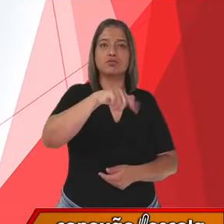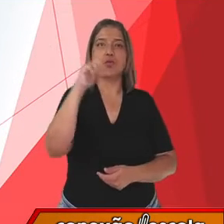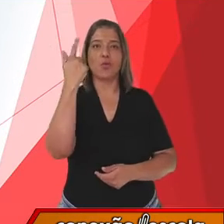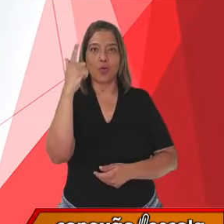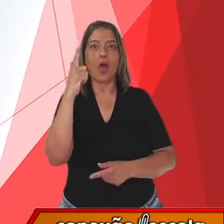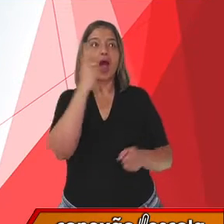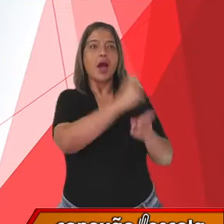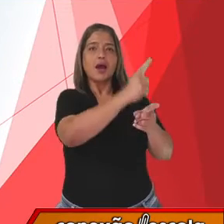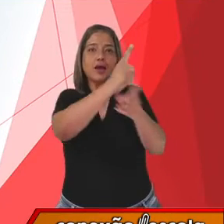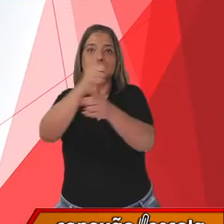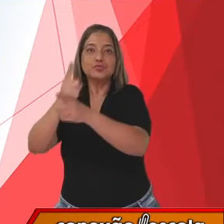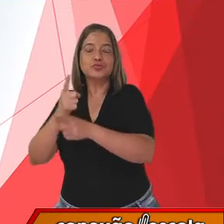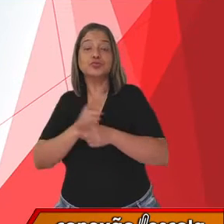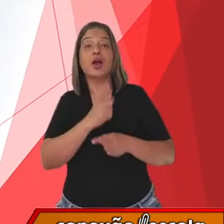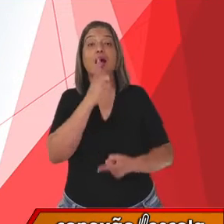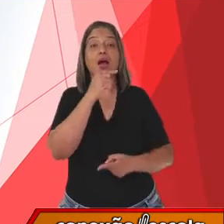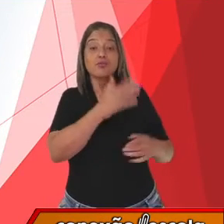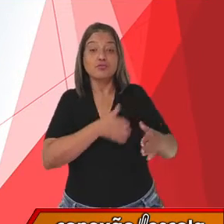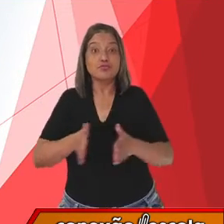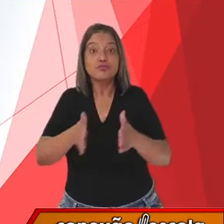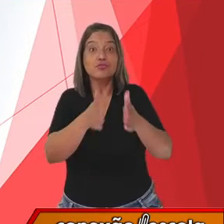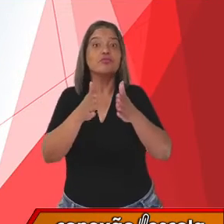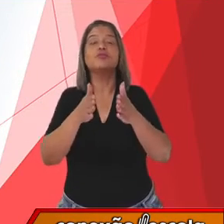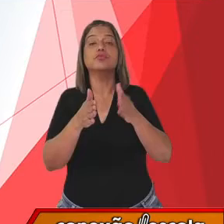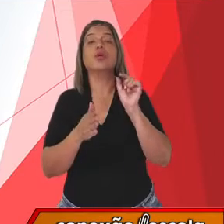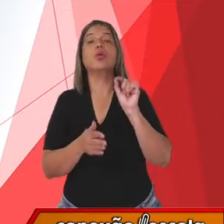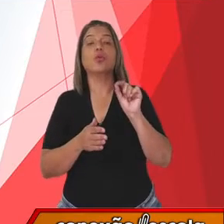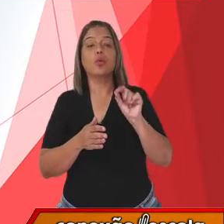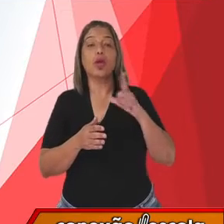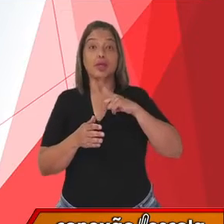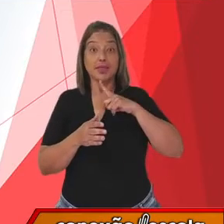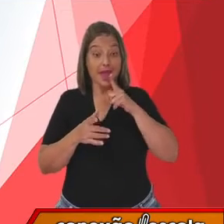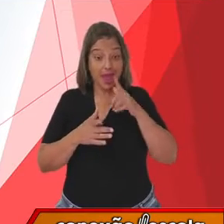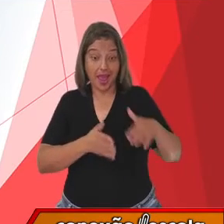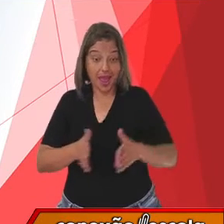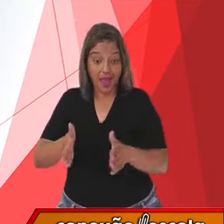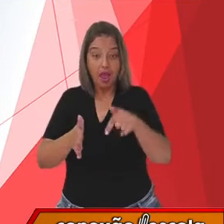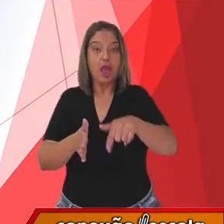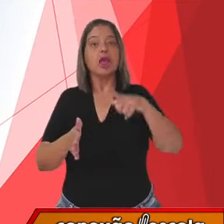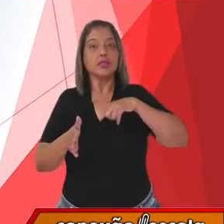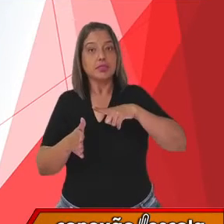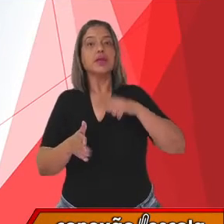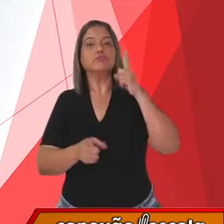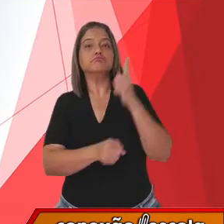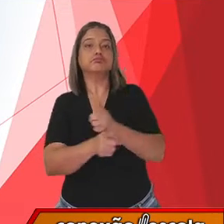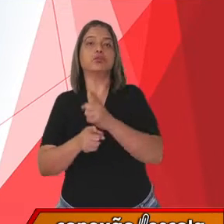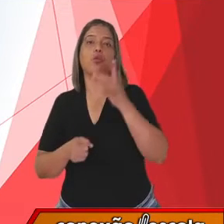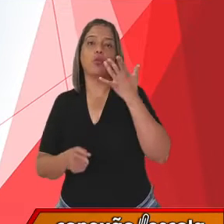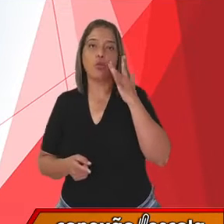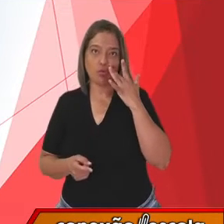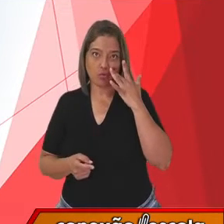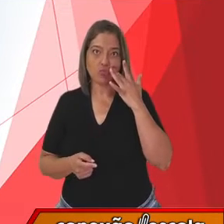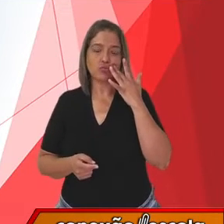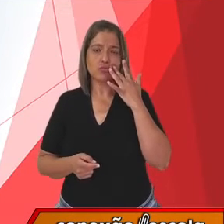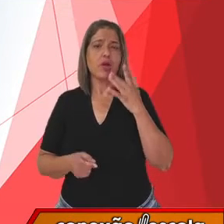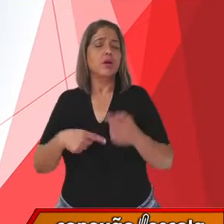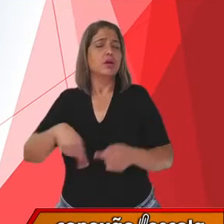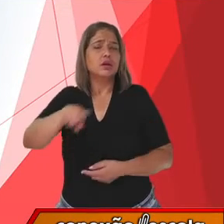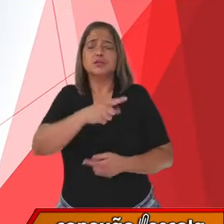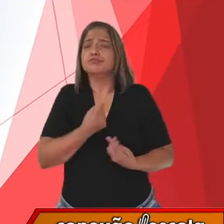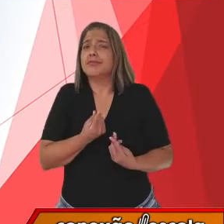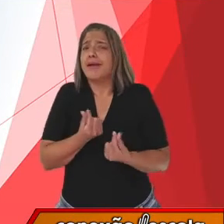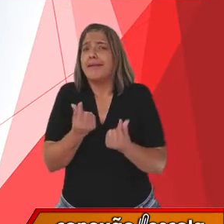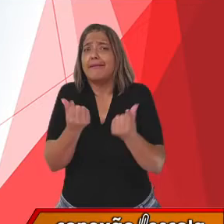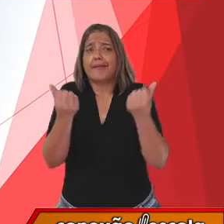5 córregos auríferos, ou seja, córregos que continham ouro. Eram minas tão